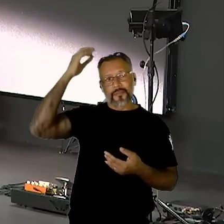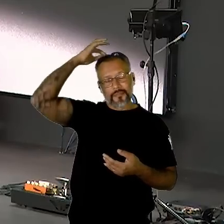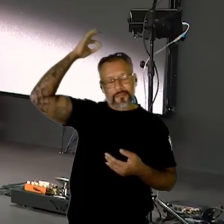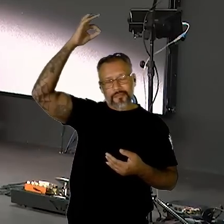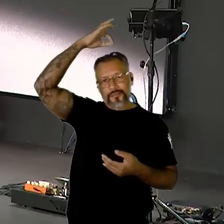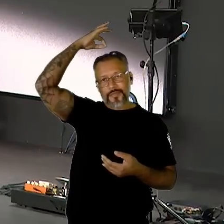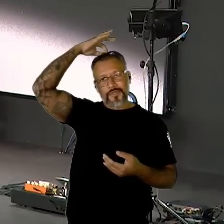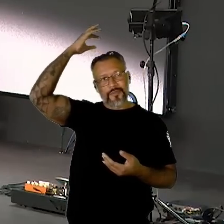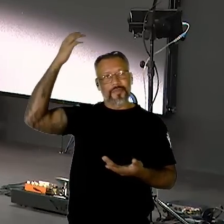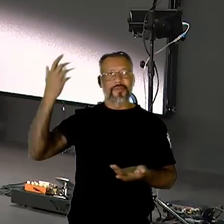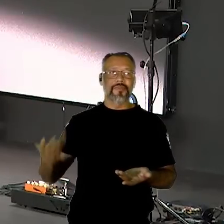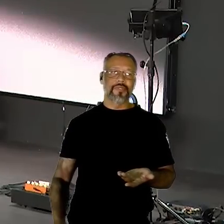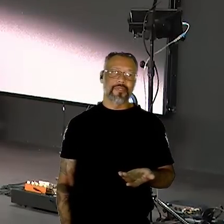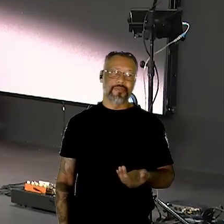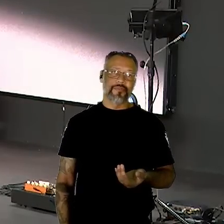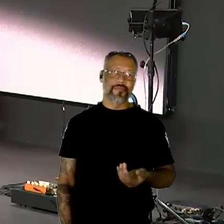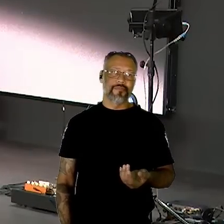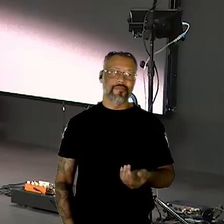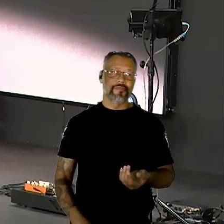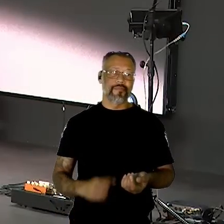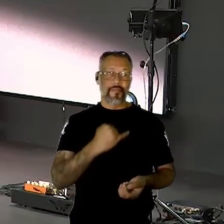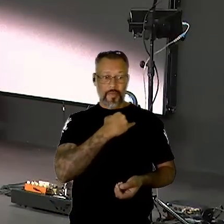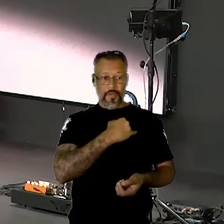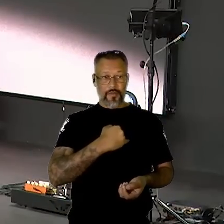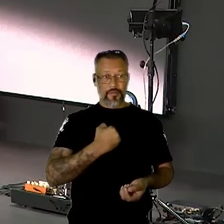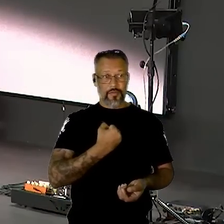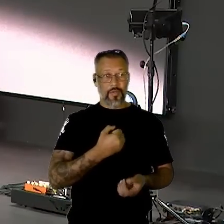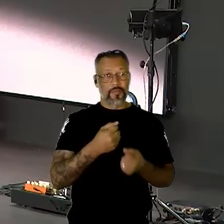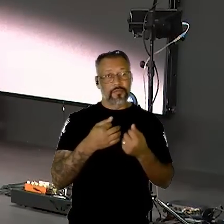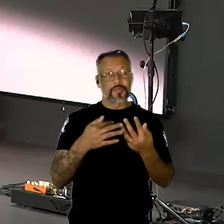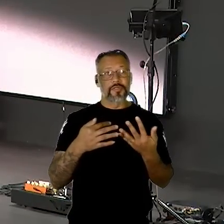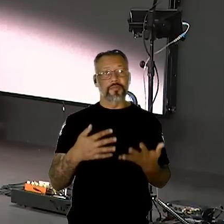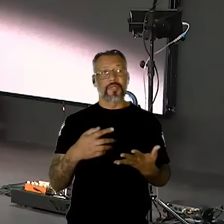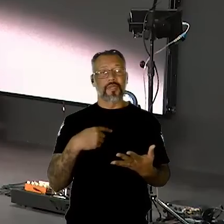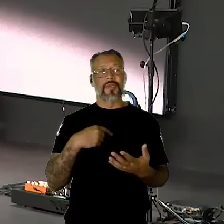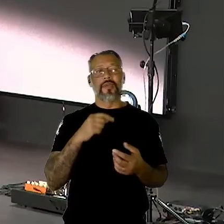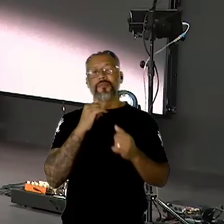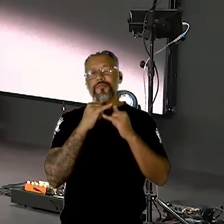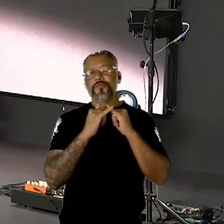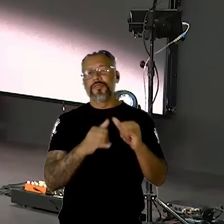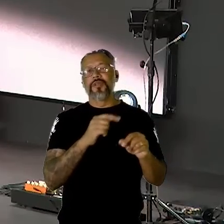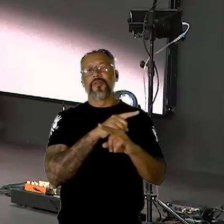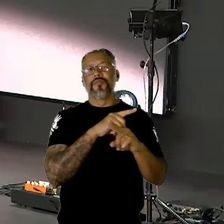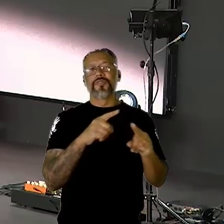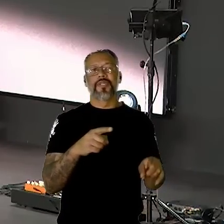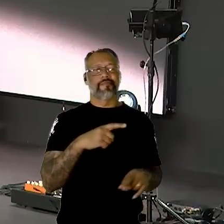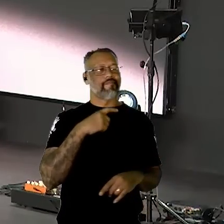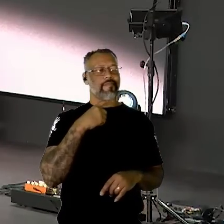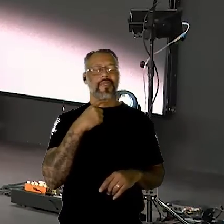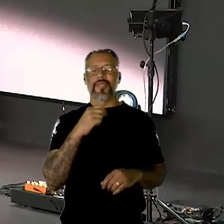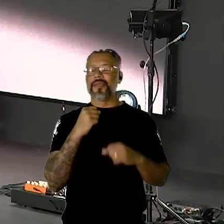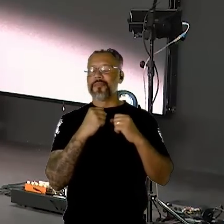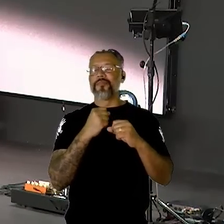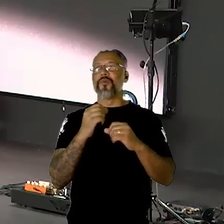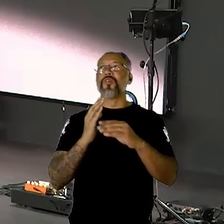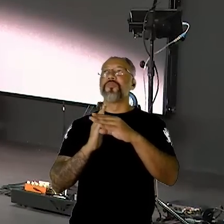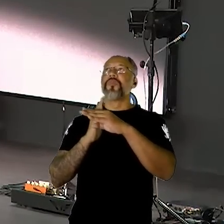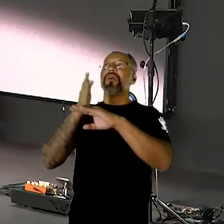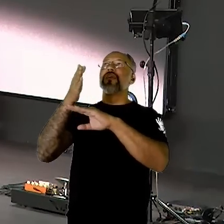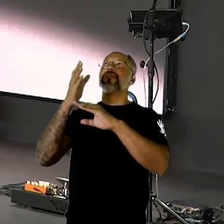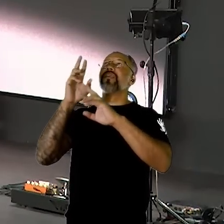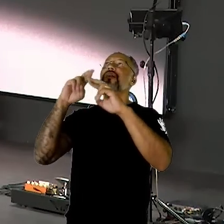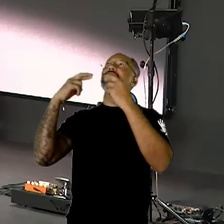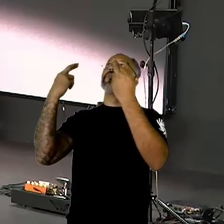diz digo-lhes a verdade ninguém pode entrar no reino de Deus se não nascer da água